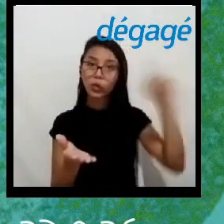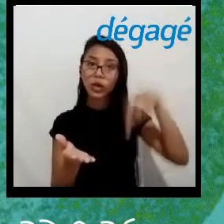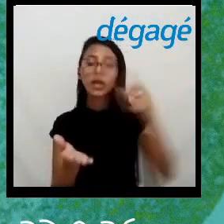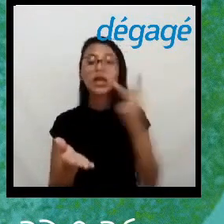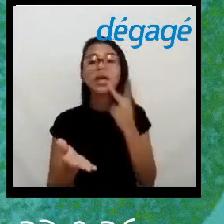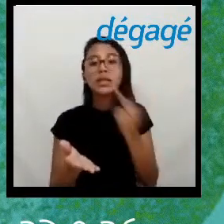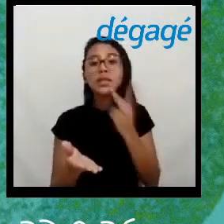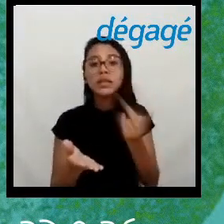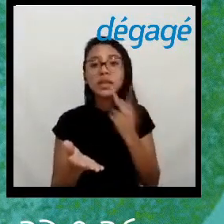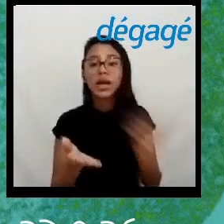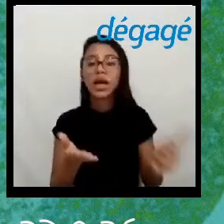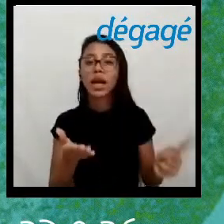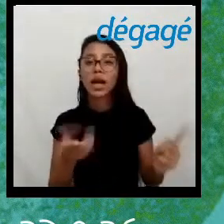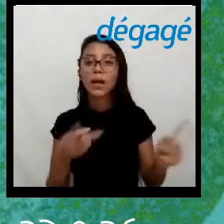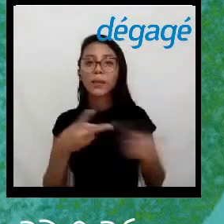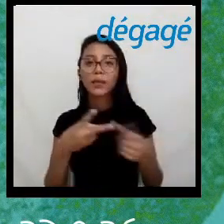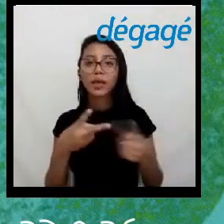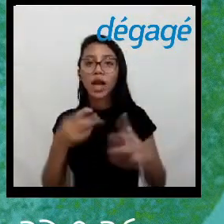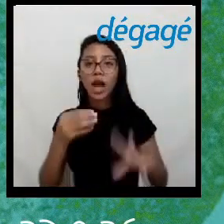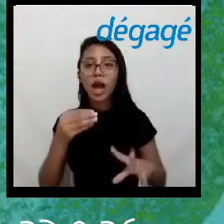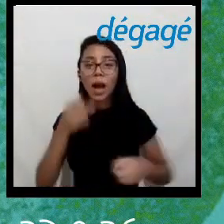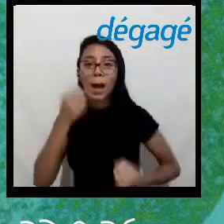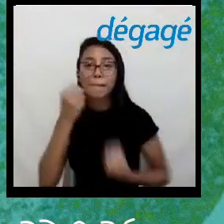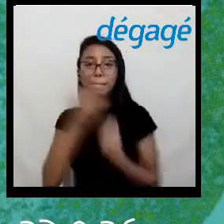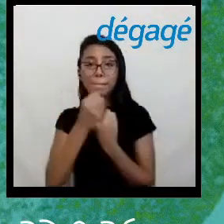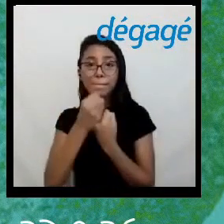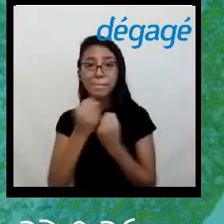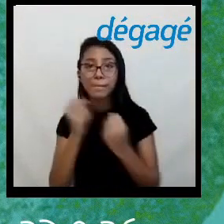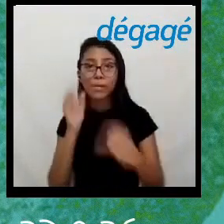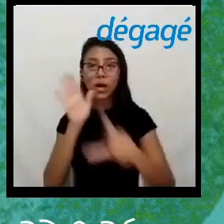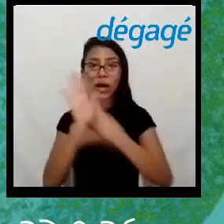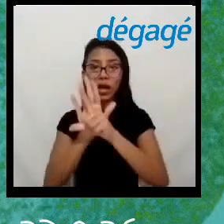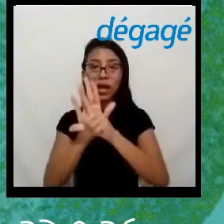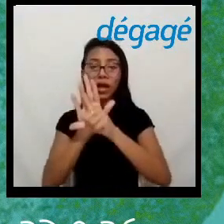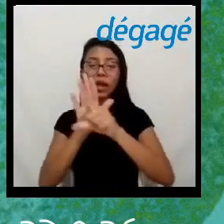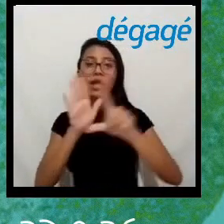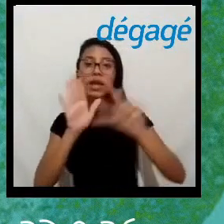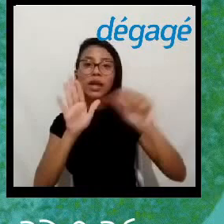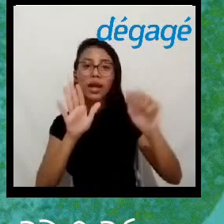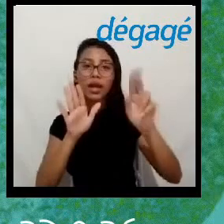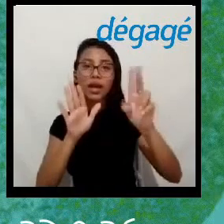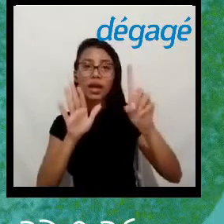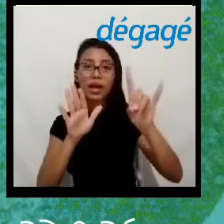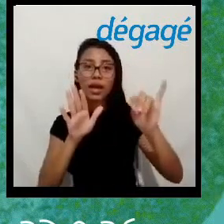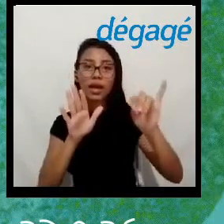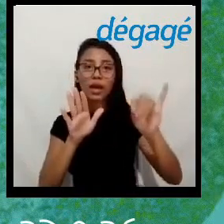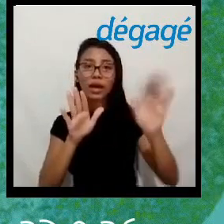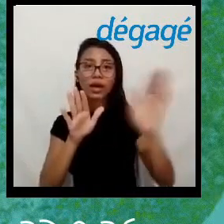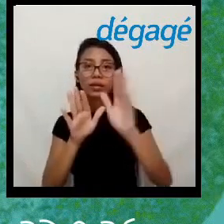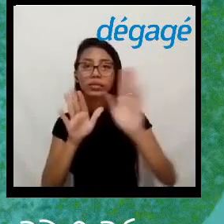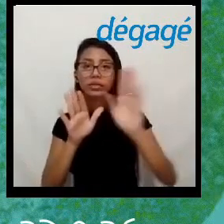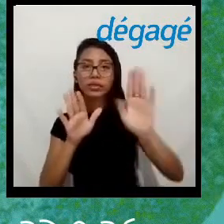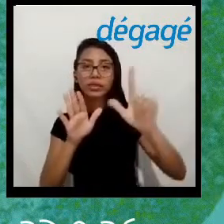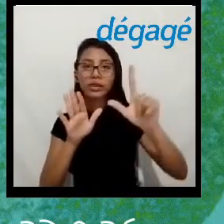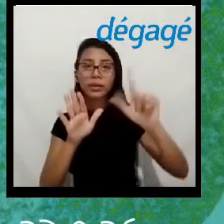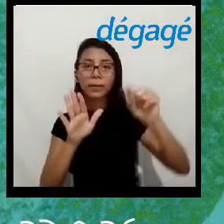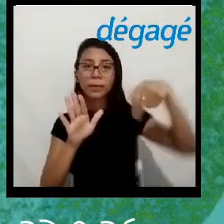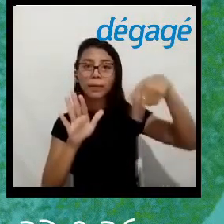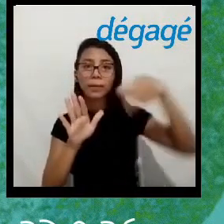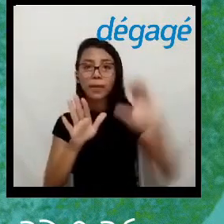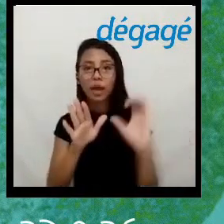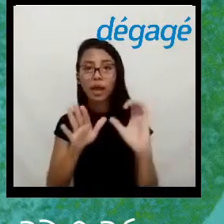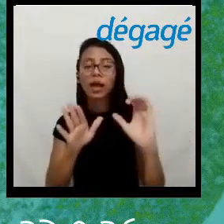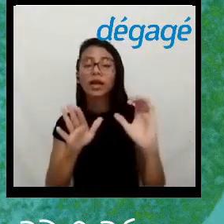com orçamento da Lei Aldir Blanc, edital Cultura Viva, porque somos também um ponto de cultura. A proposta